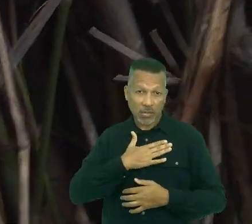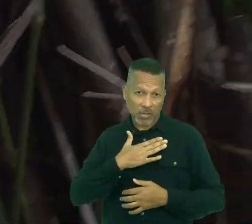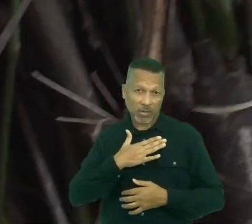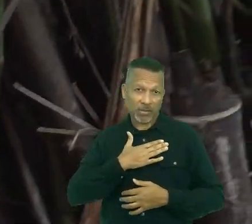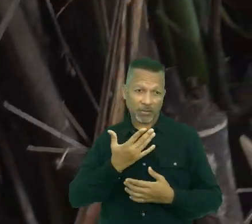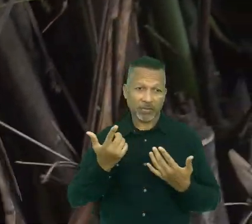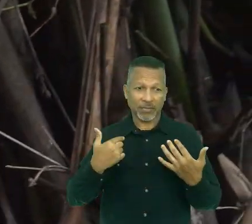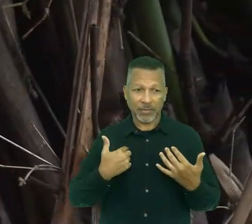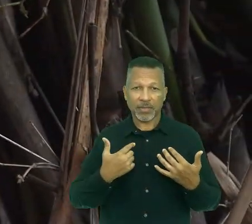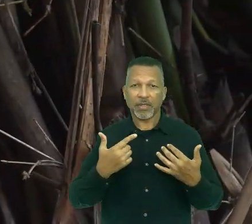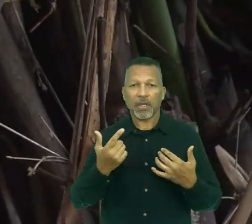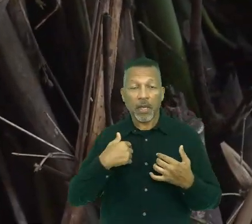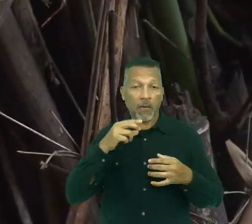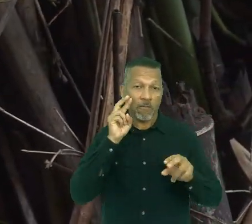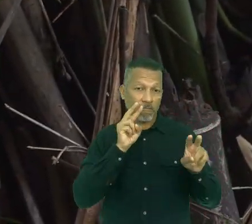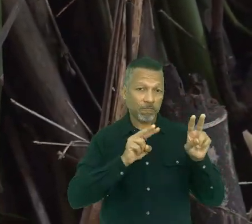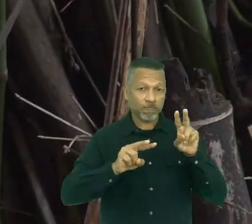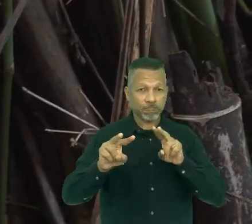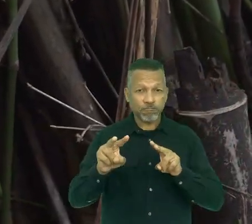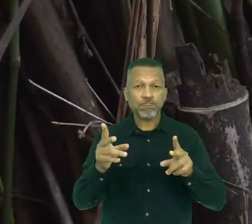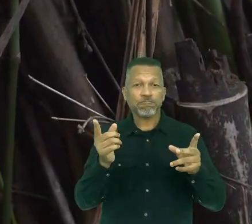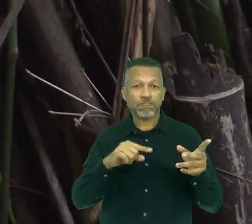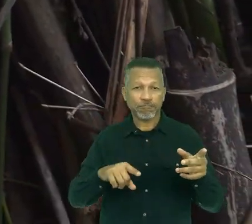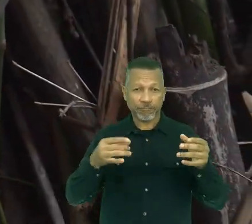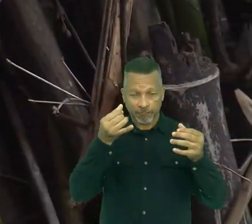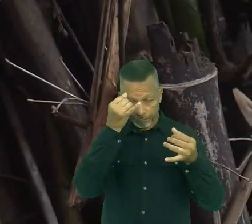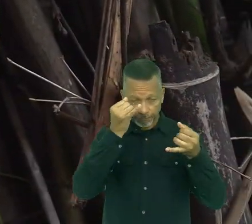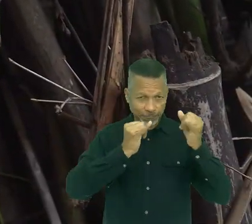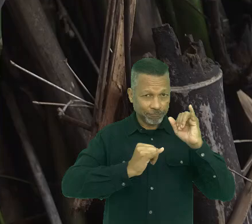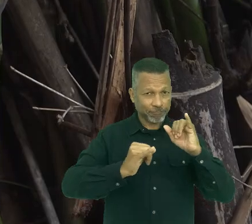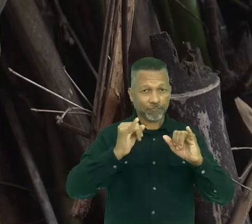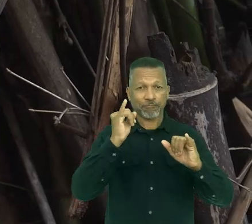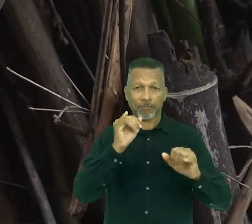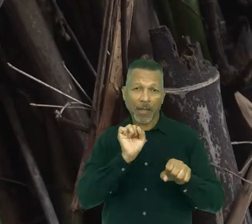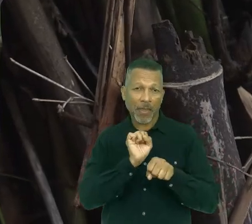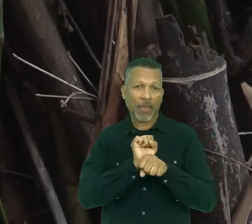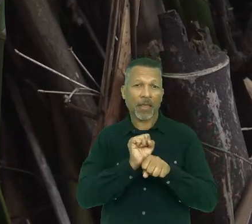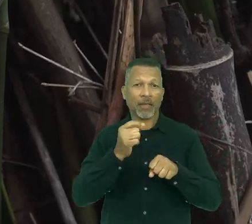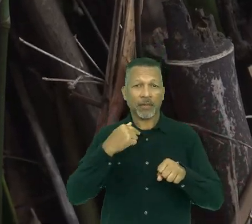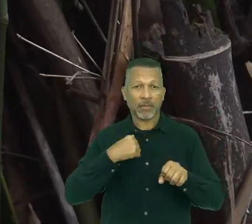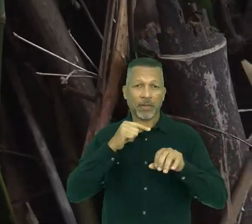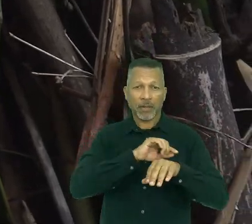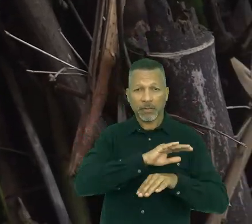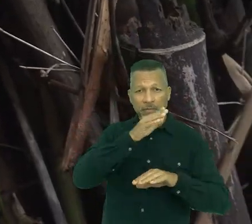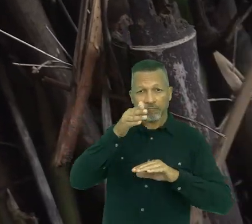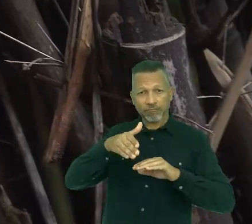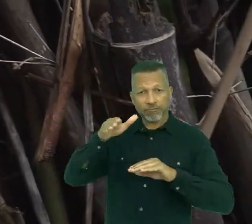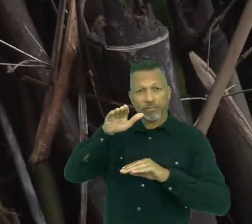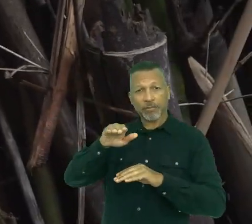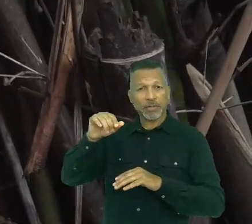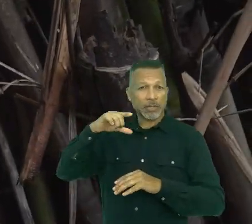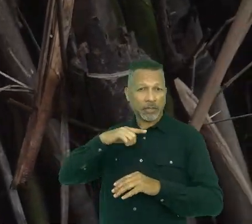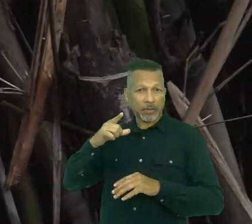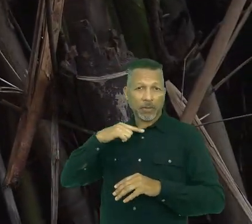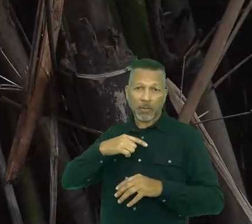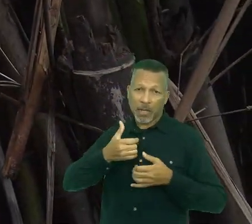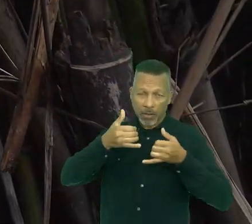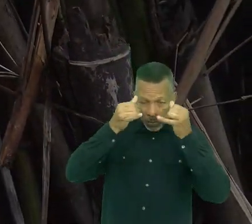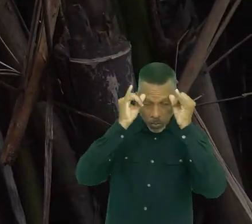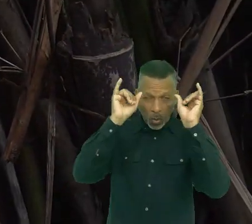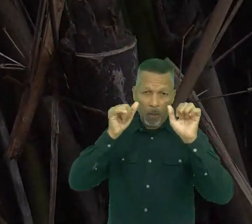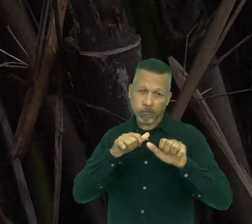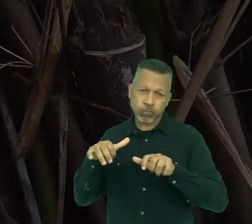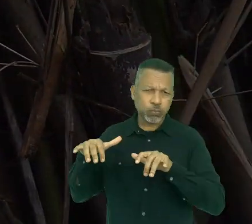Meu boizinho, tem orelha cabanada, chifre raba paradinho, por detrás daquela serra, passa